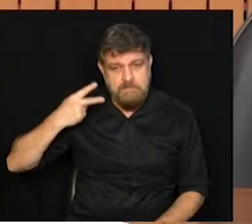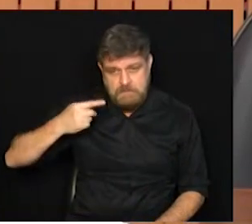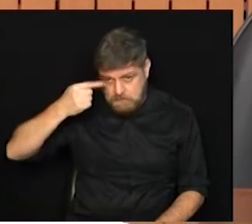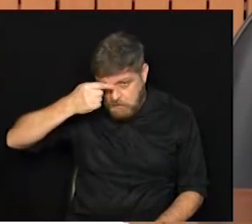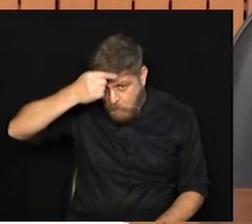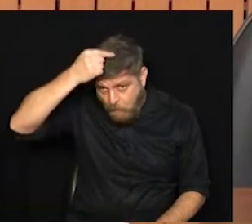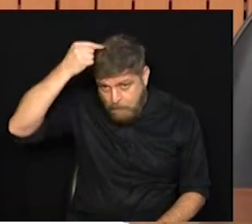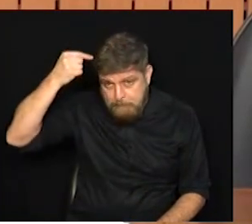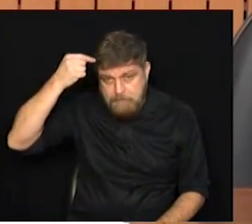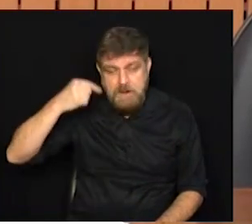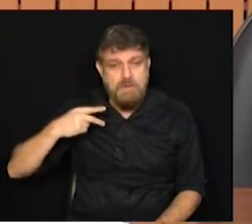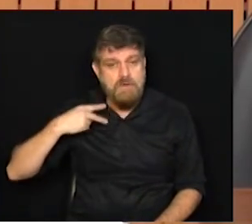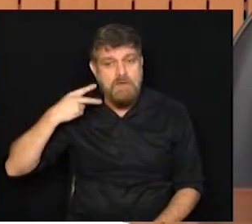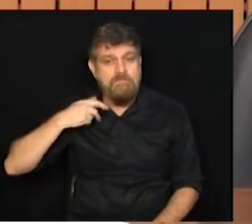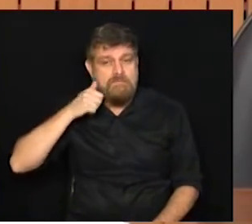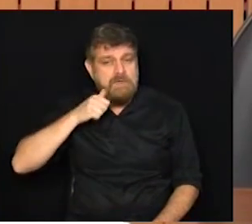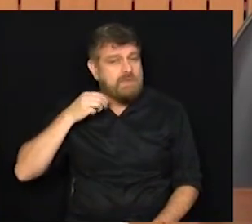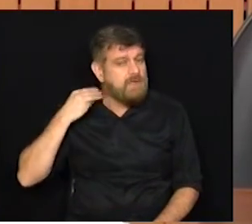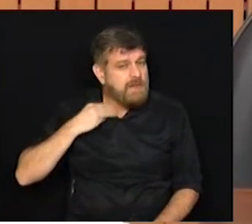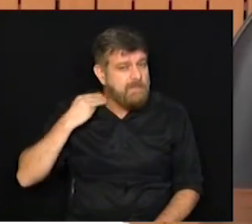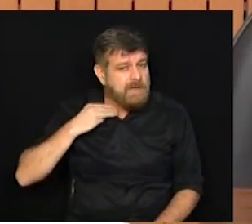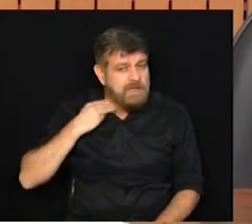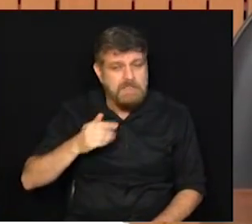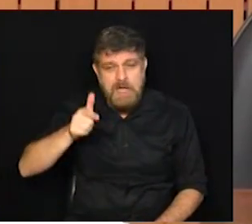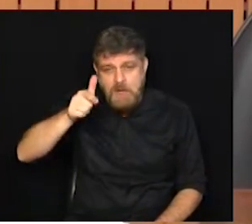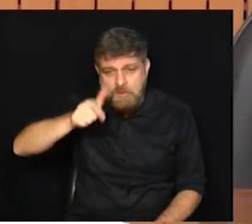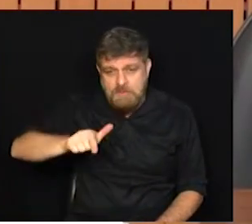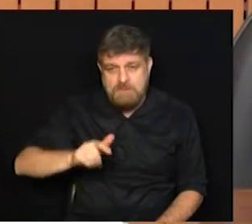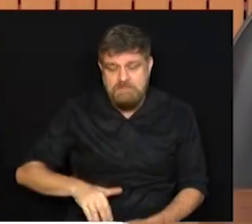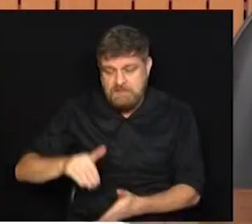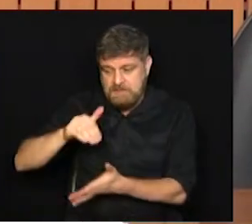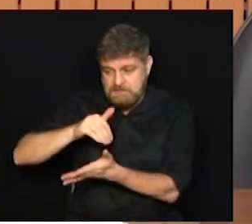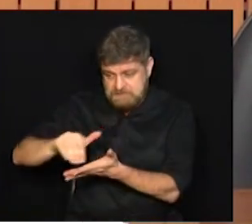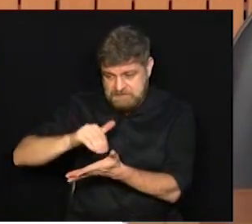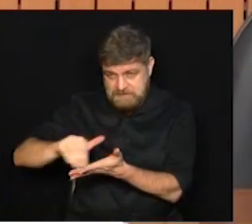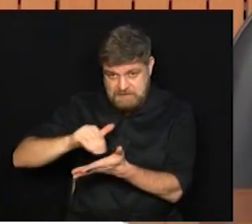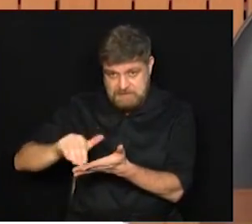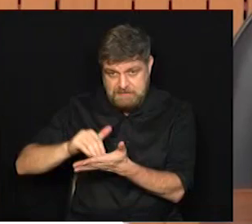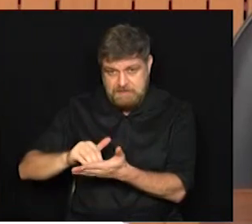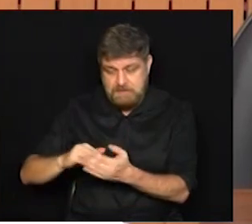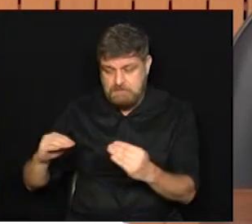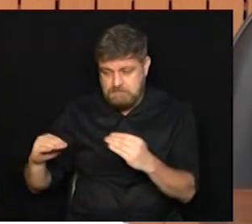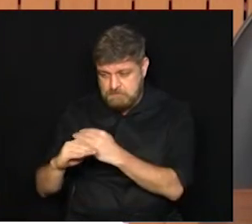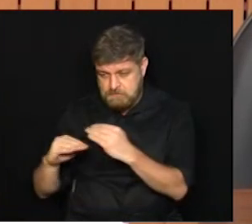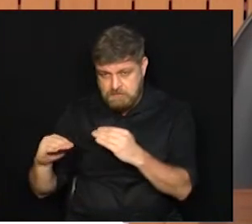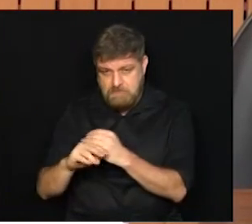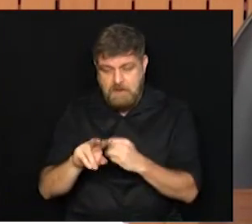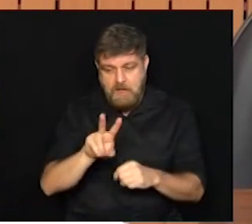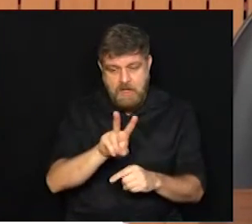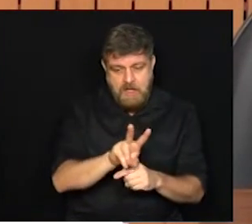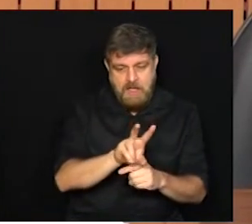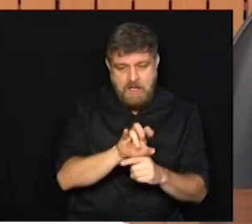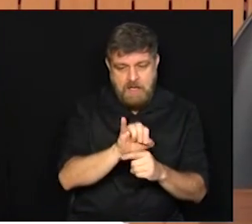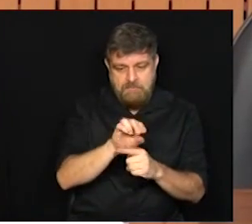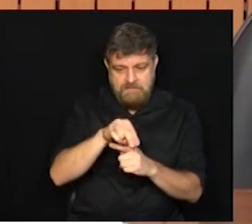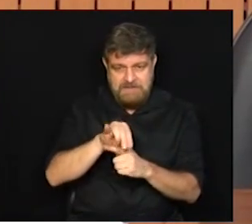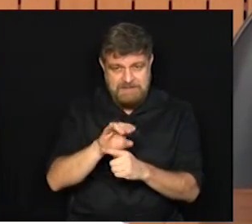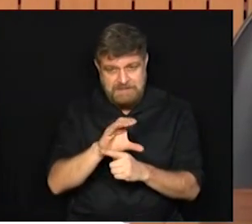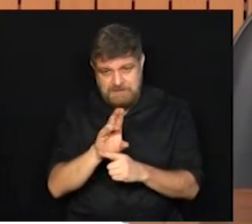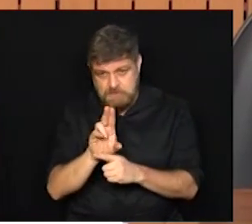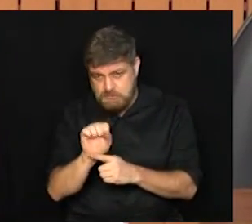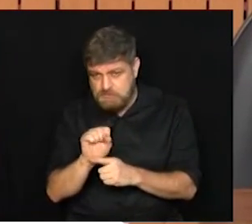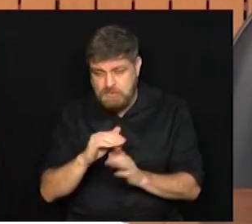Gaspar, à vereadora Mariana Conte, mais uma vez o secretário Vinícius Riveretti, e agradecer aqui todos os funcionários